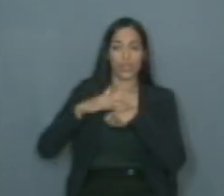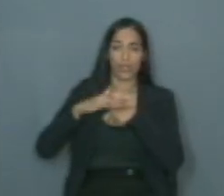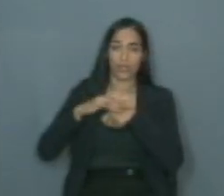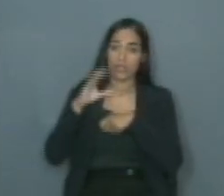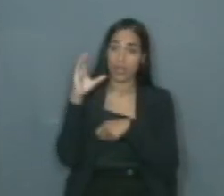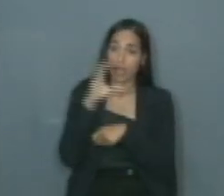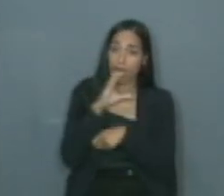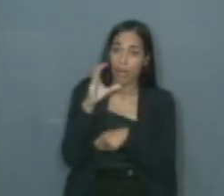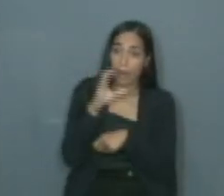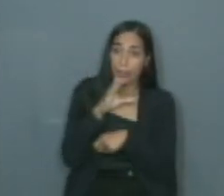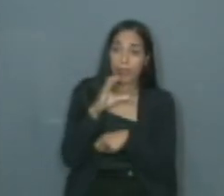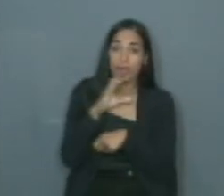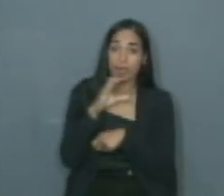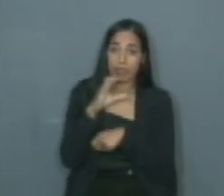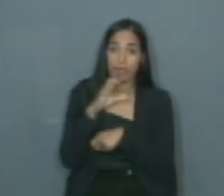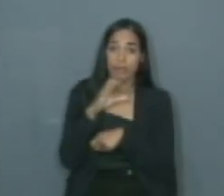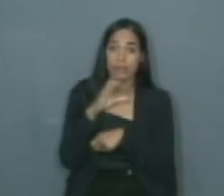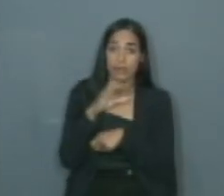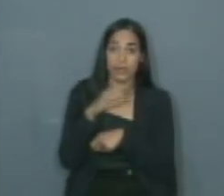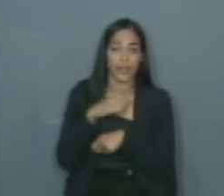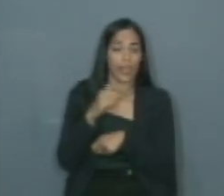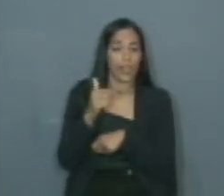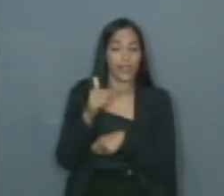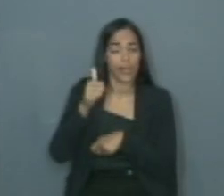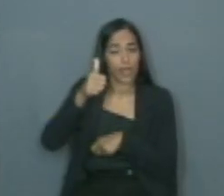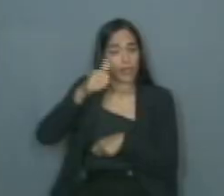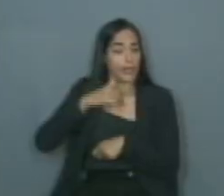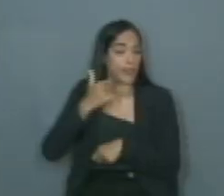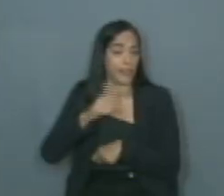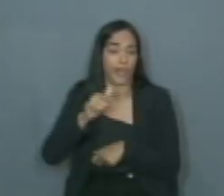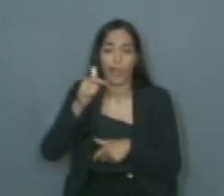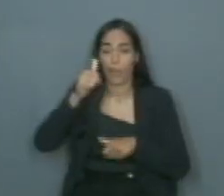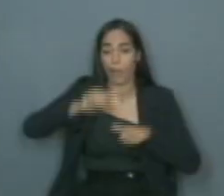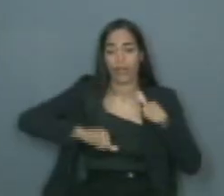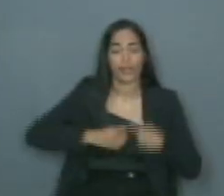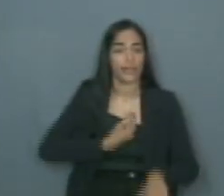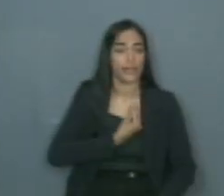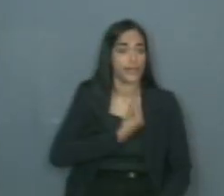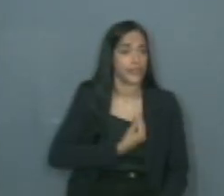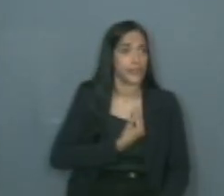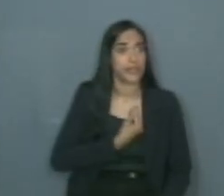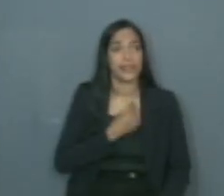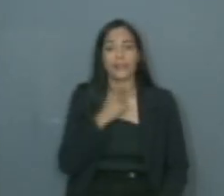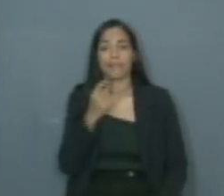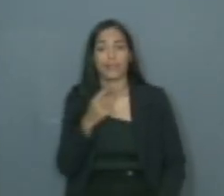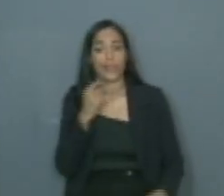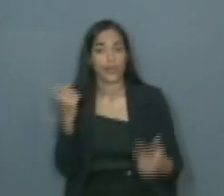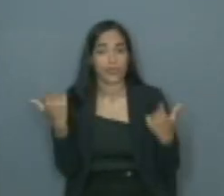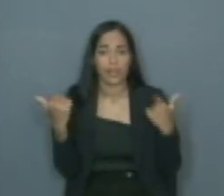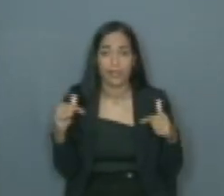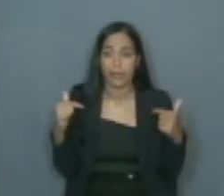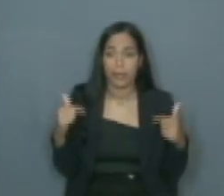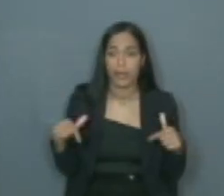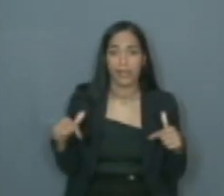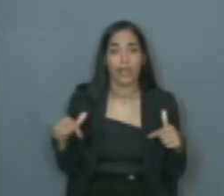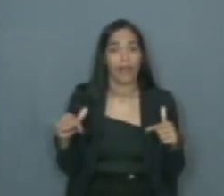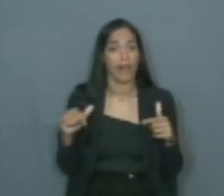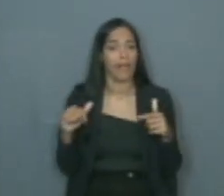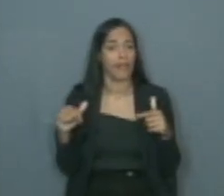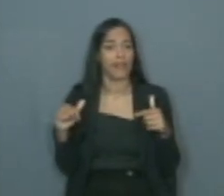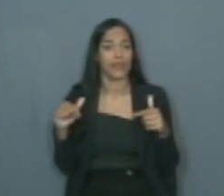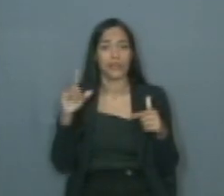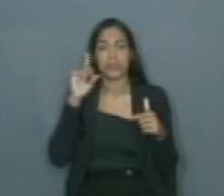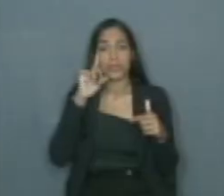rápido e, consequentemente, não tenham qualidade de vida, não conseguem sequer trabalhar, não conseguem sequer fazer atividades